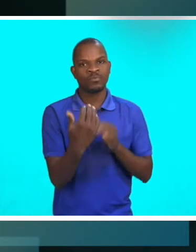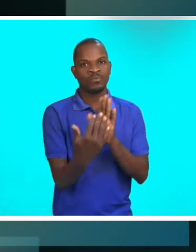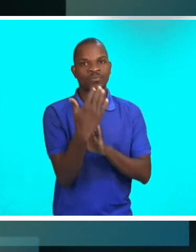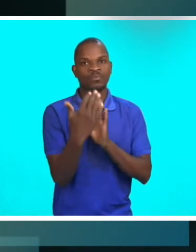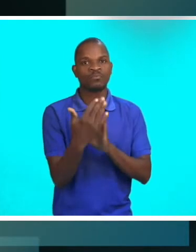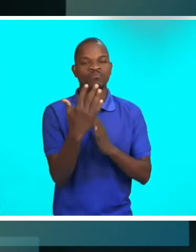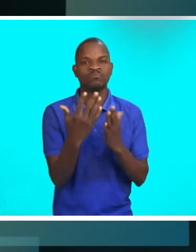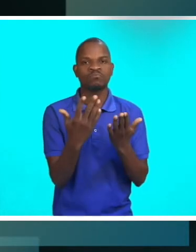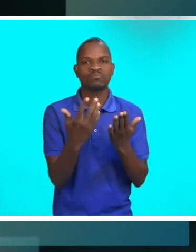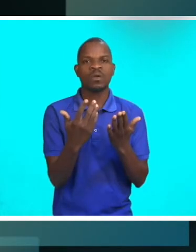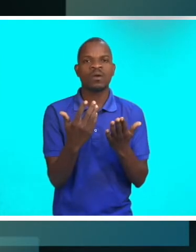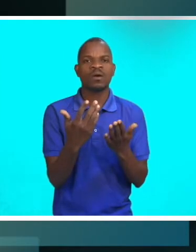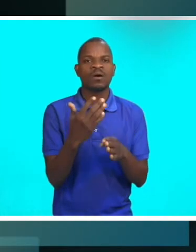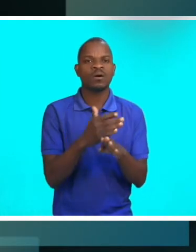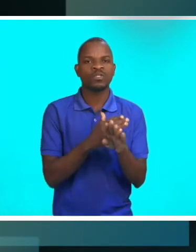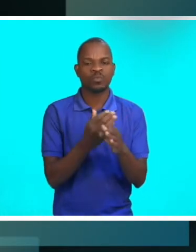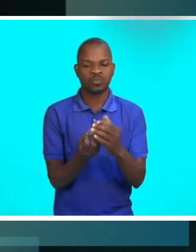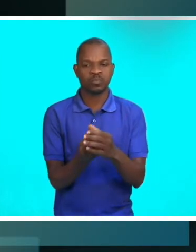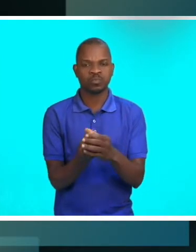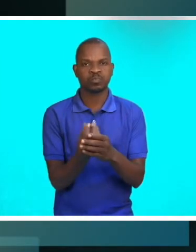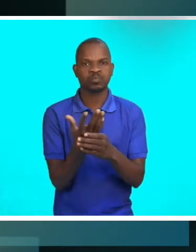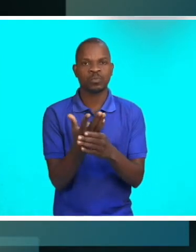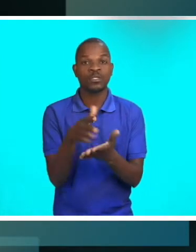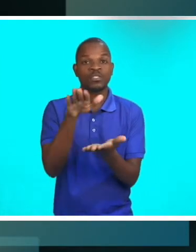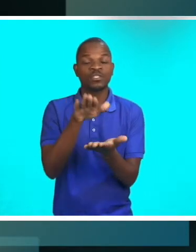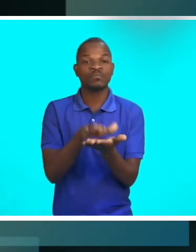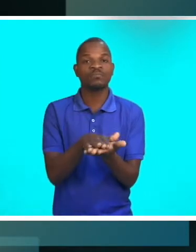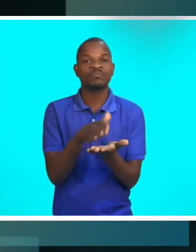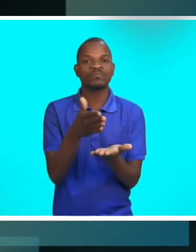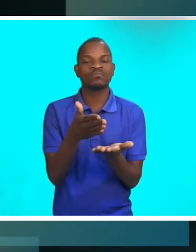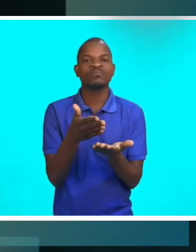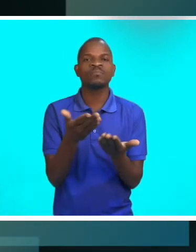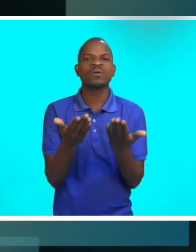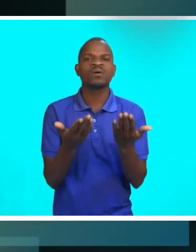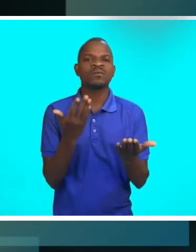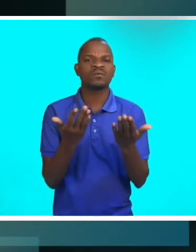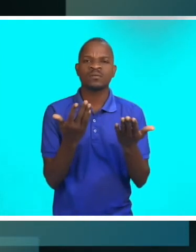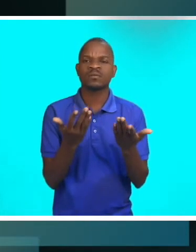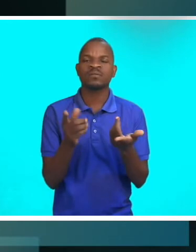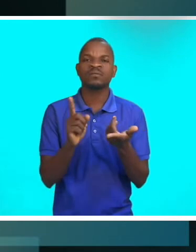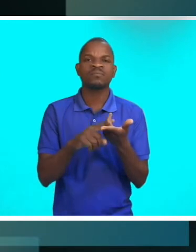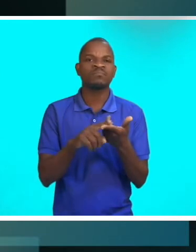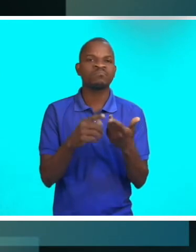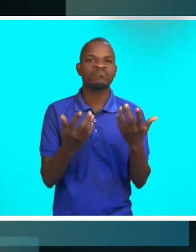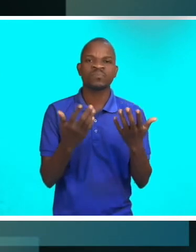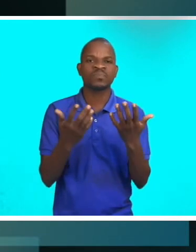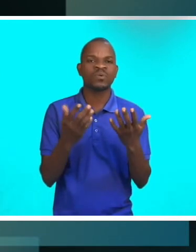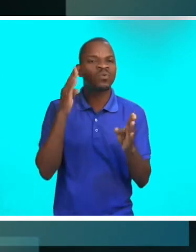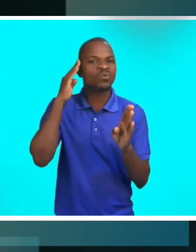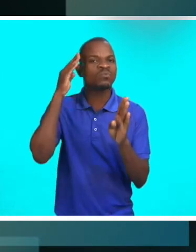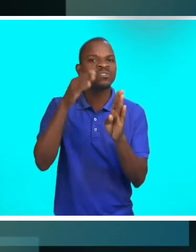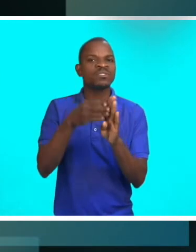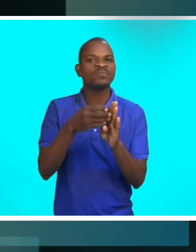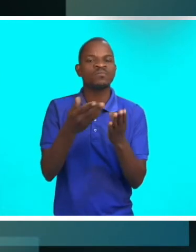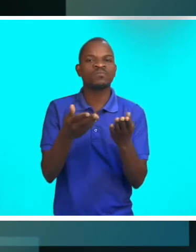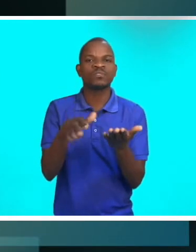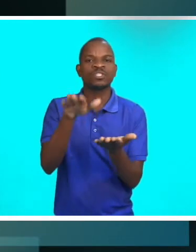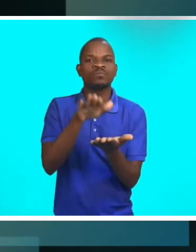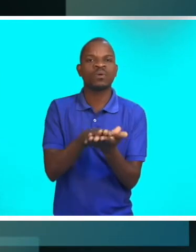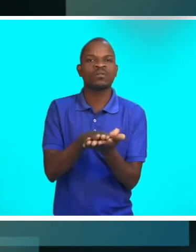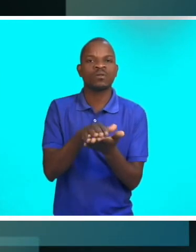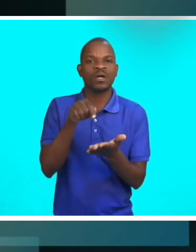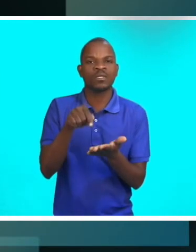pouco quando criou esse espaço Vila Artística Dança-Arte. Qual foi o objetivo de